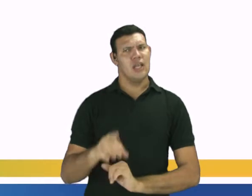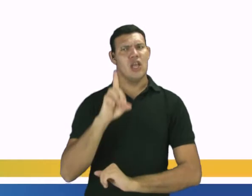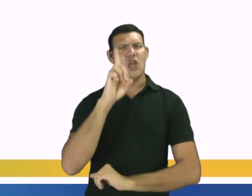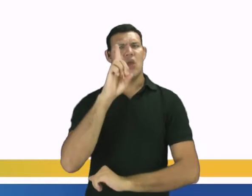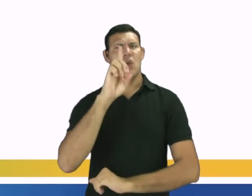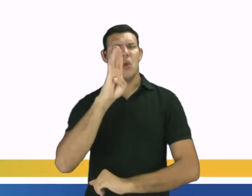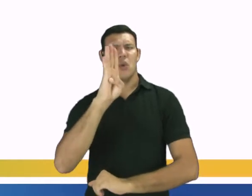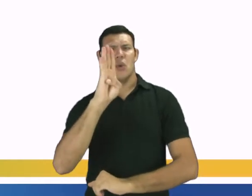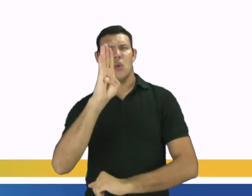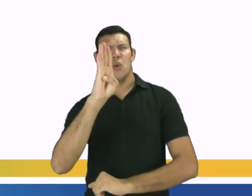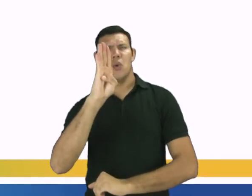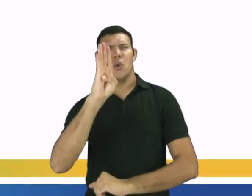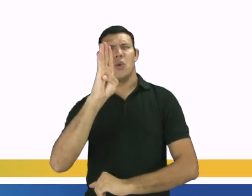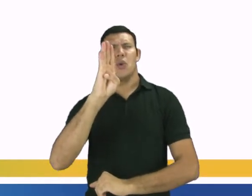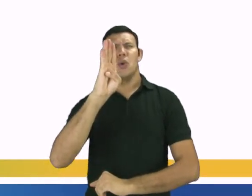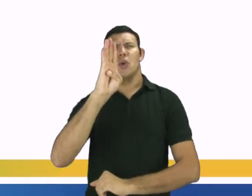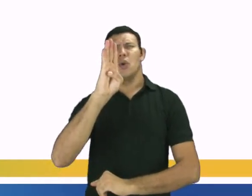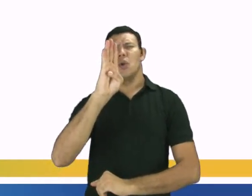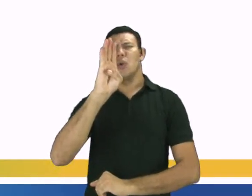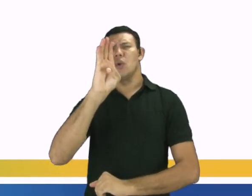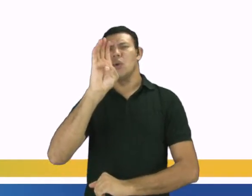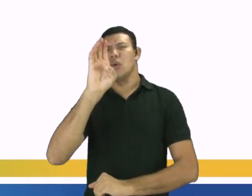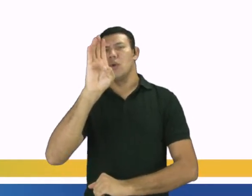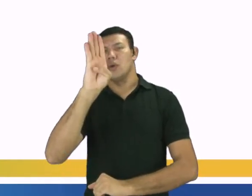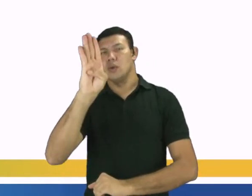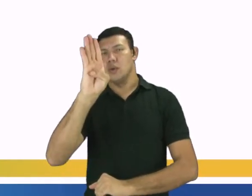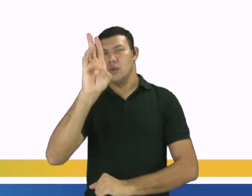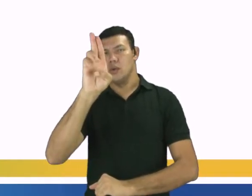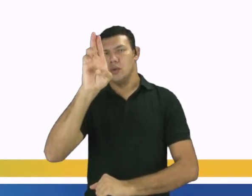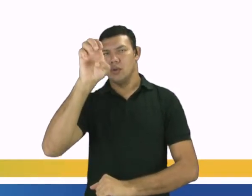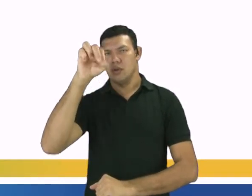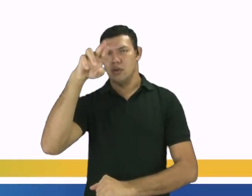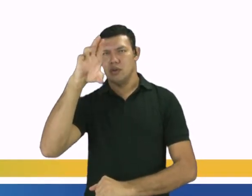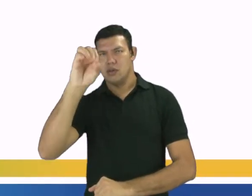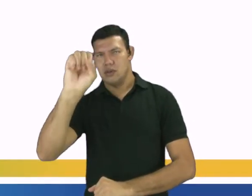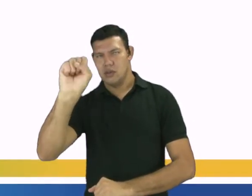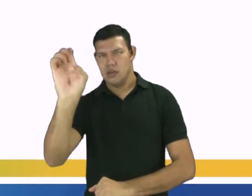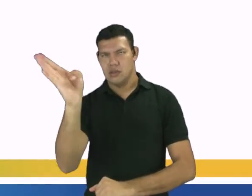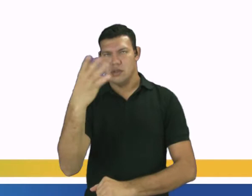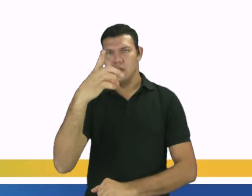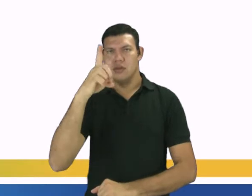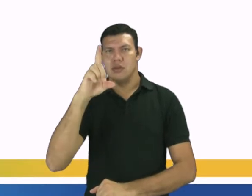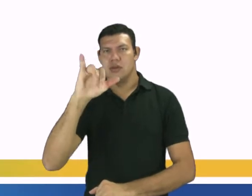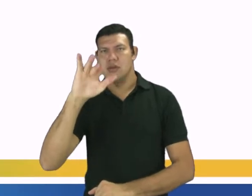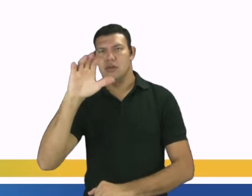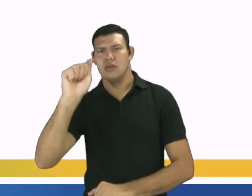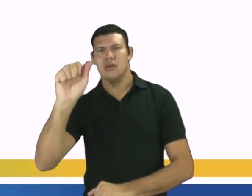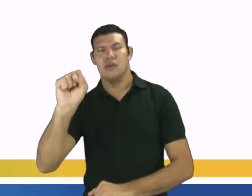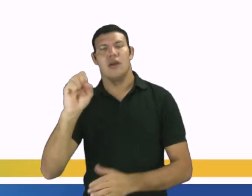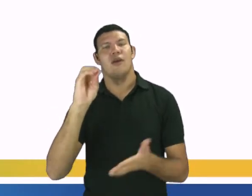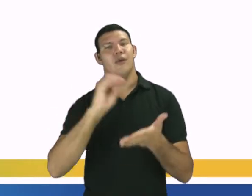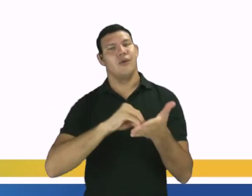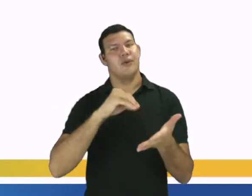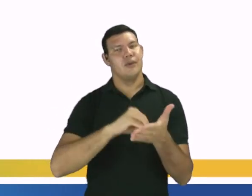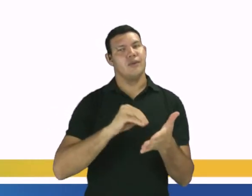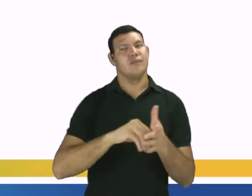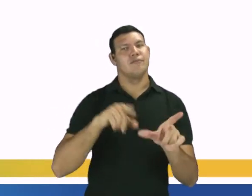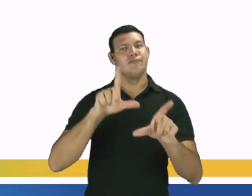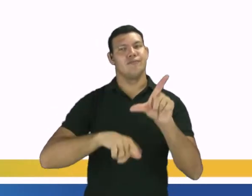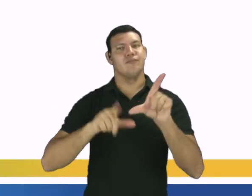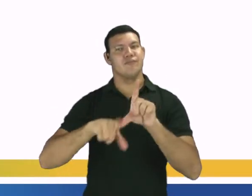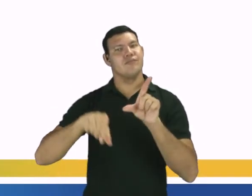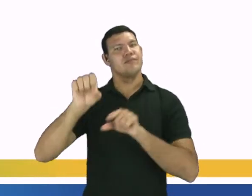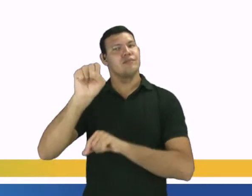dias? Muy bien. Temos aqui buenos dias. Então, vocês observem que faltou o quê? Ah, faltou só o S,